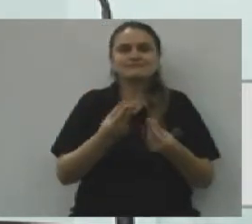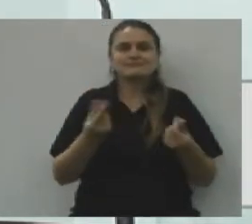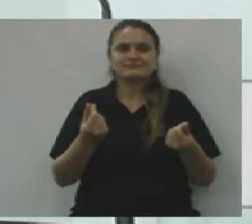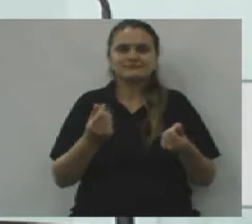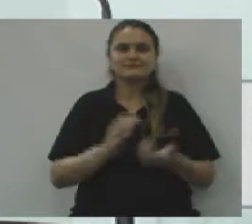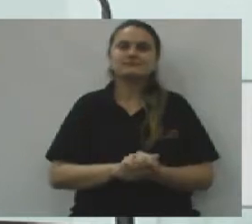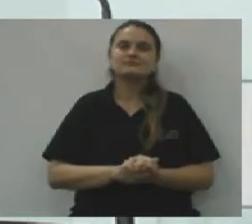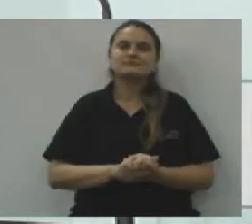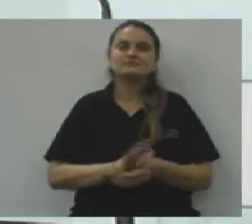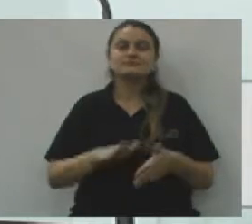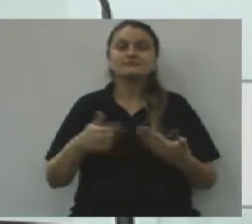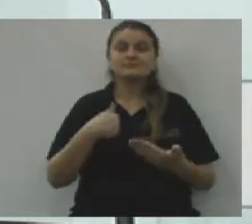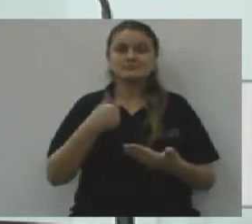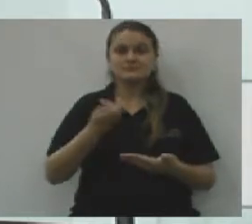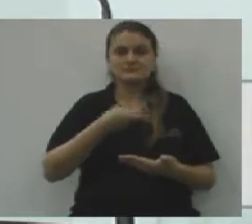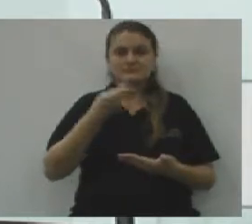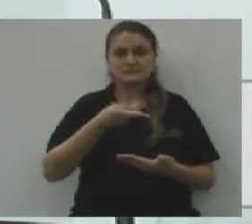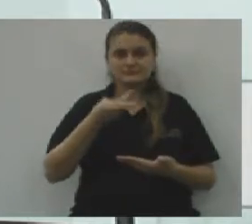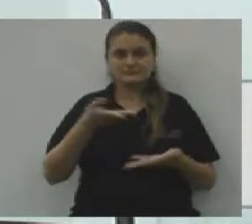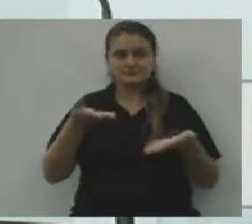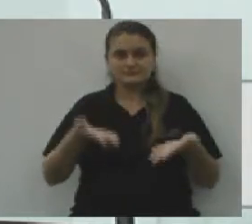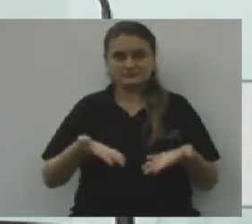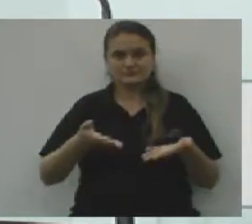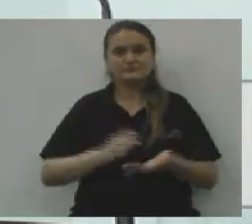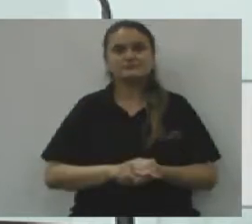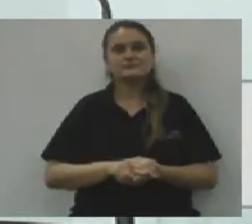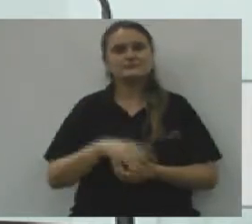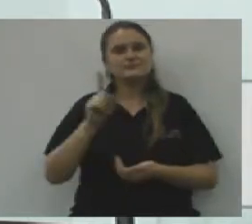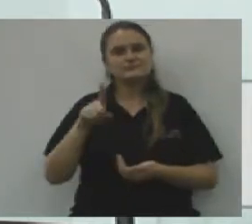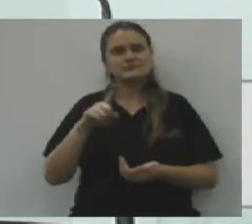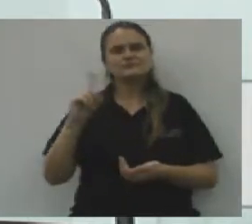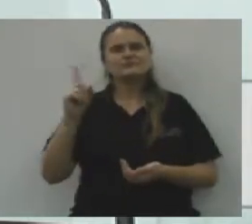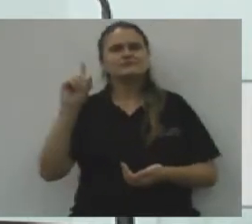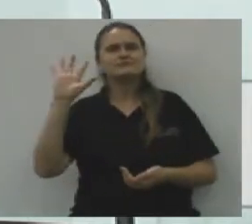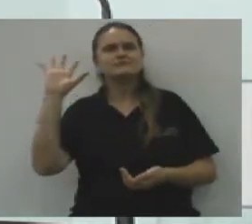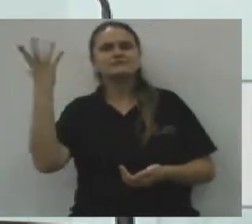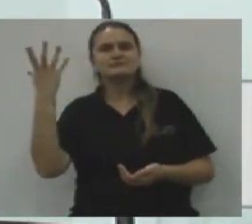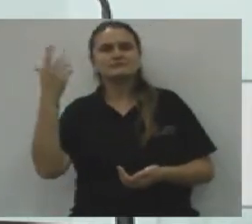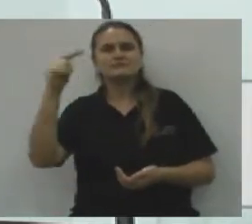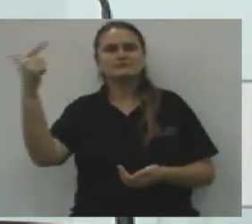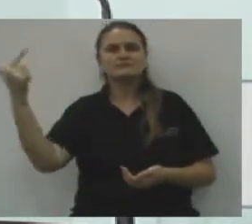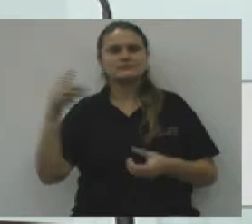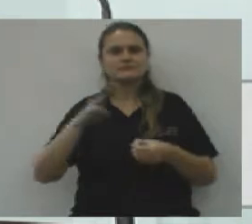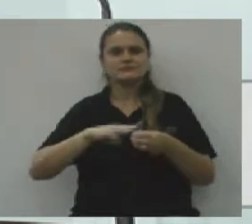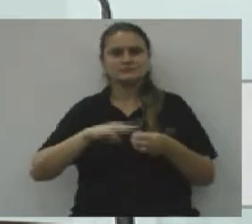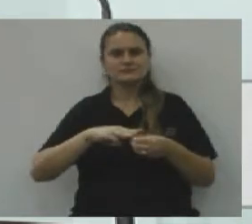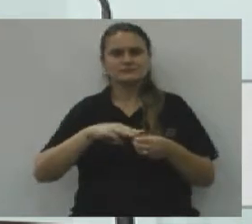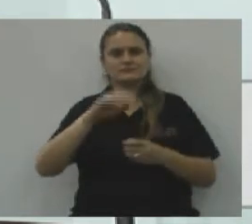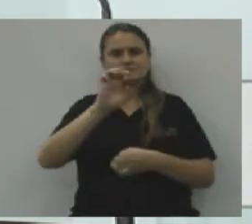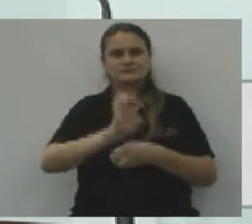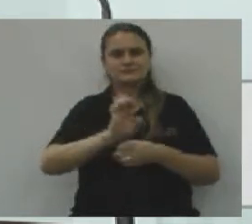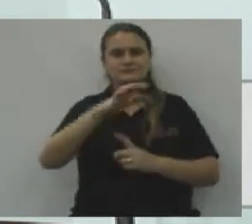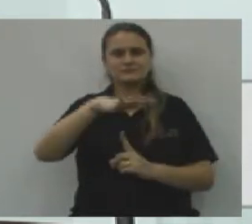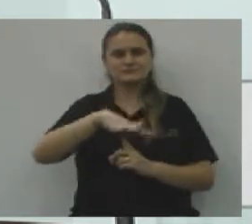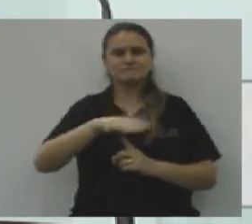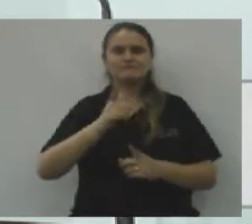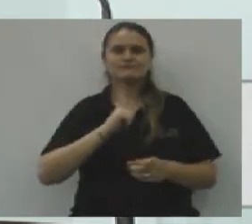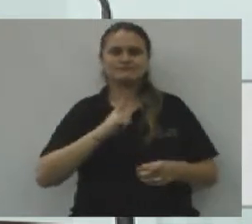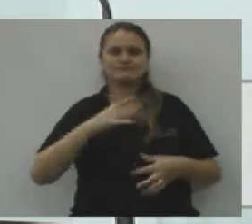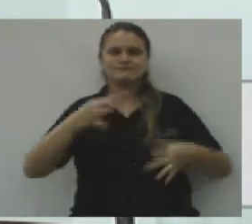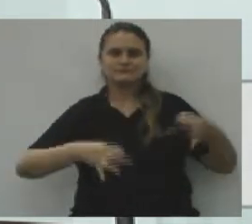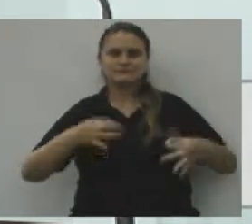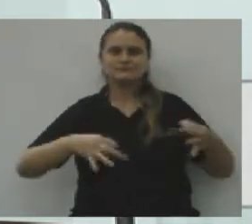permanente. Isso que eu estou falando aqui é algo que não acontece, pessoal, em outros municípios do Paraná. Nós temos um